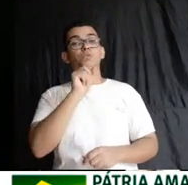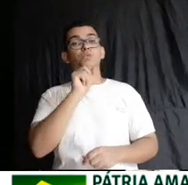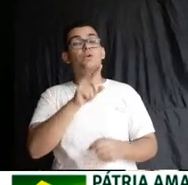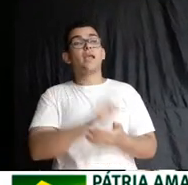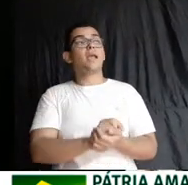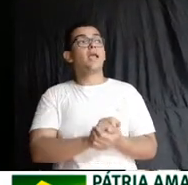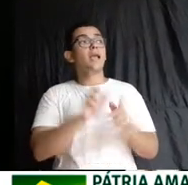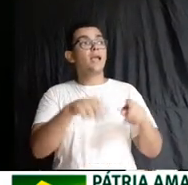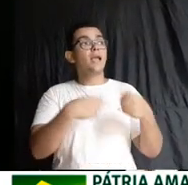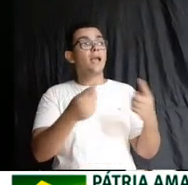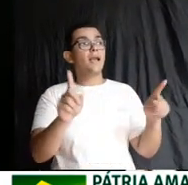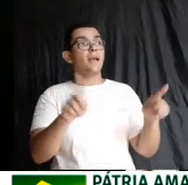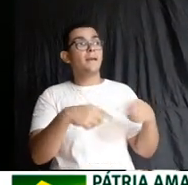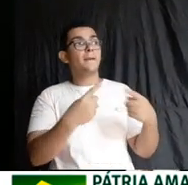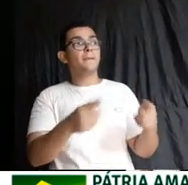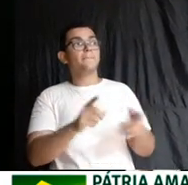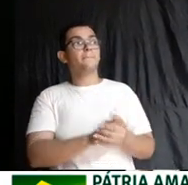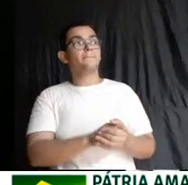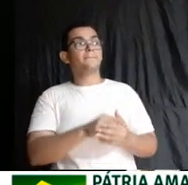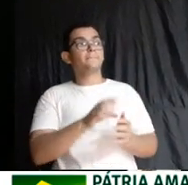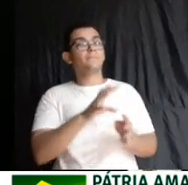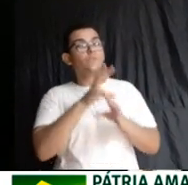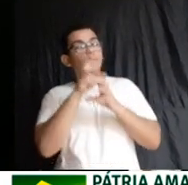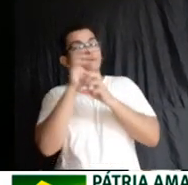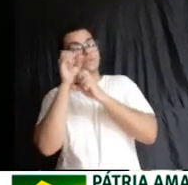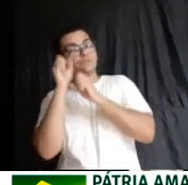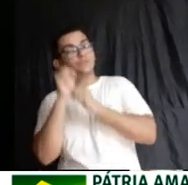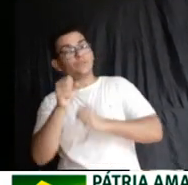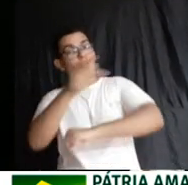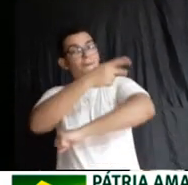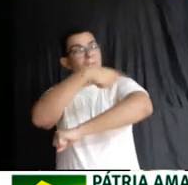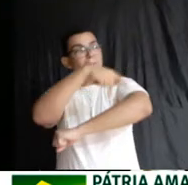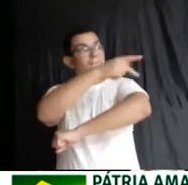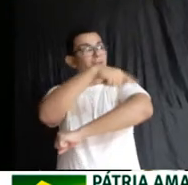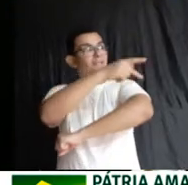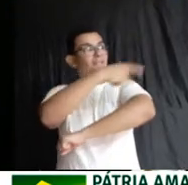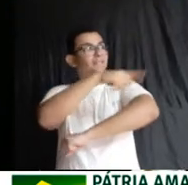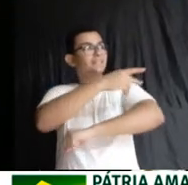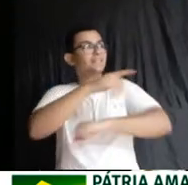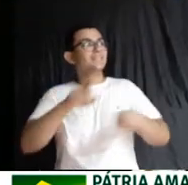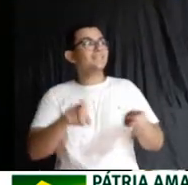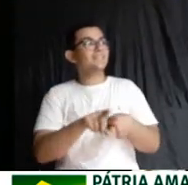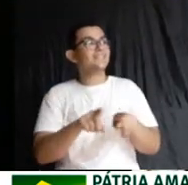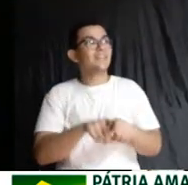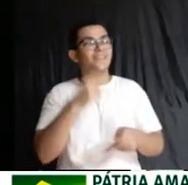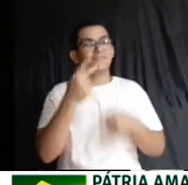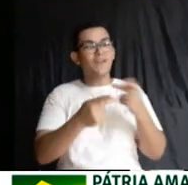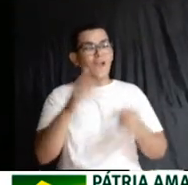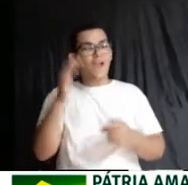do Bruno Marrone. Boa demais. E ela falou, ai, que lindo, solteiro.